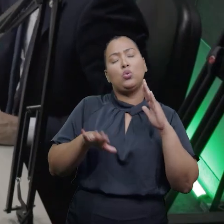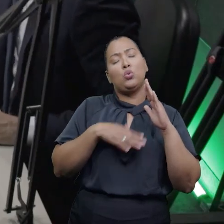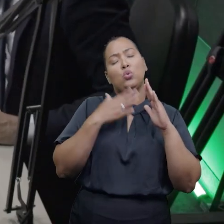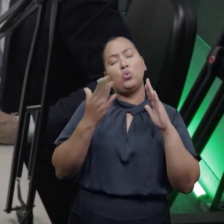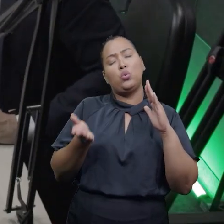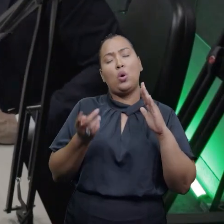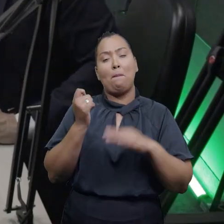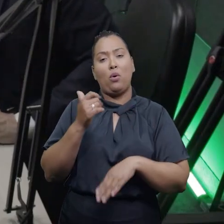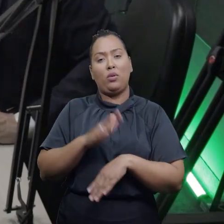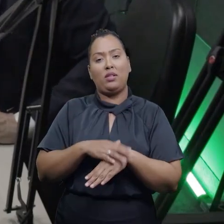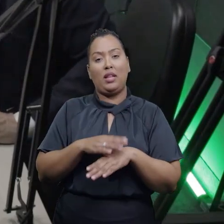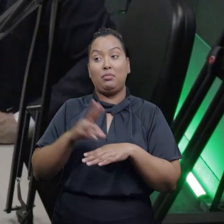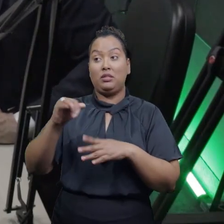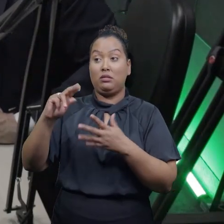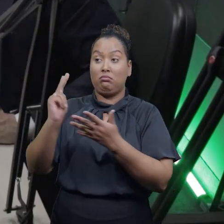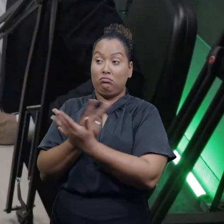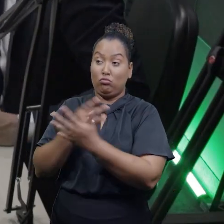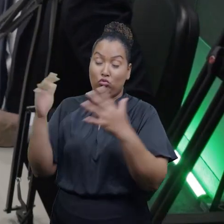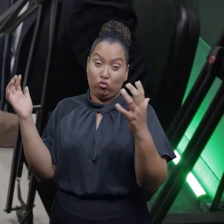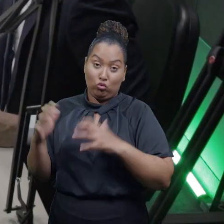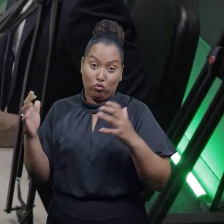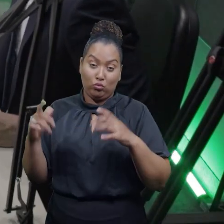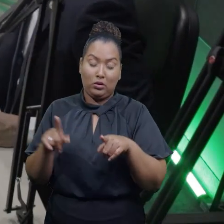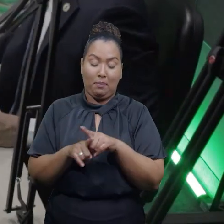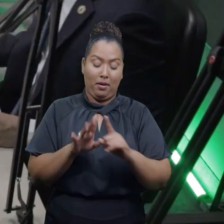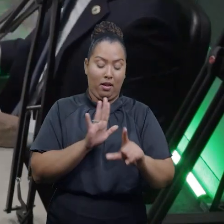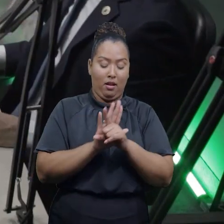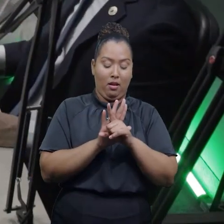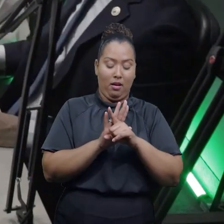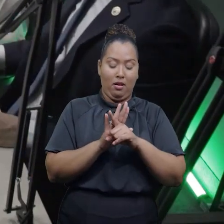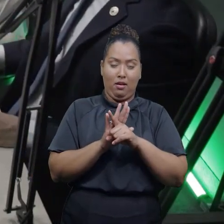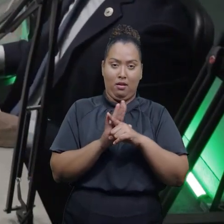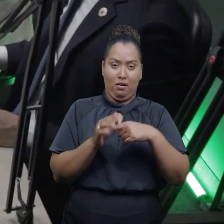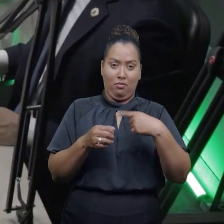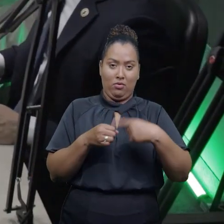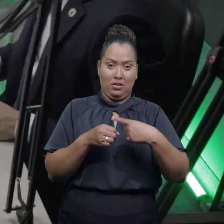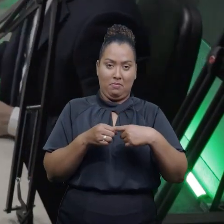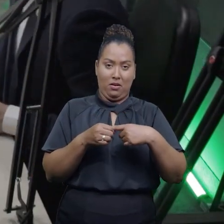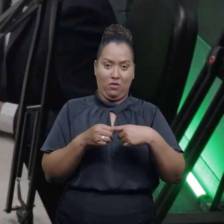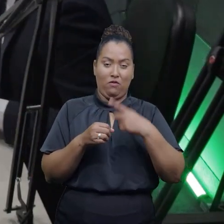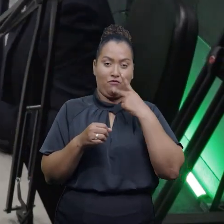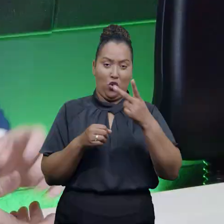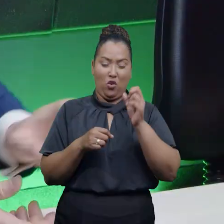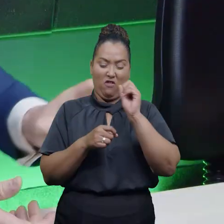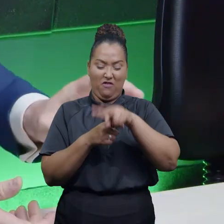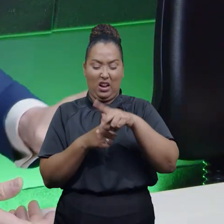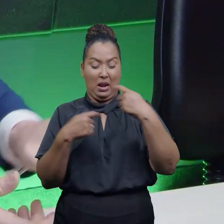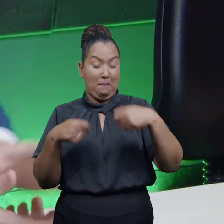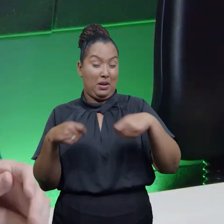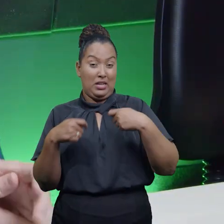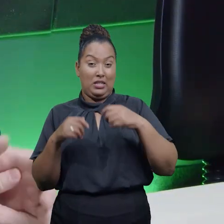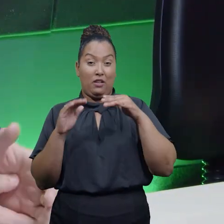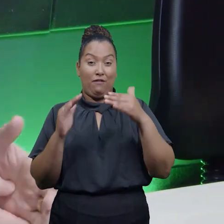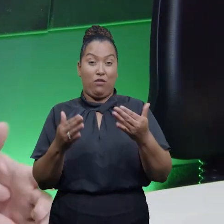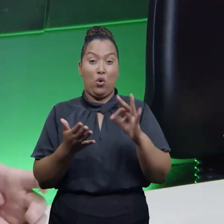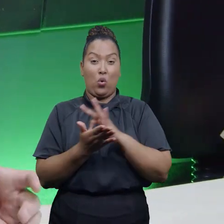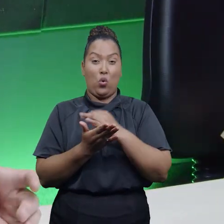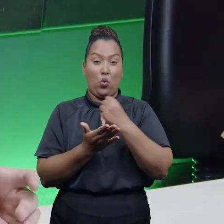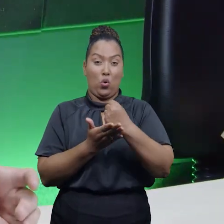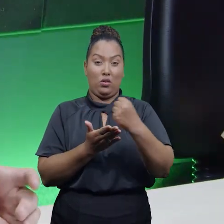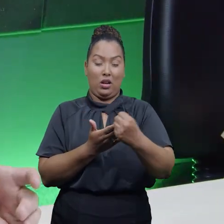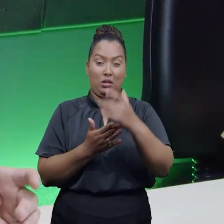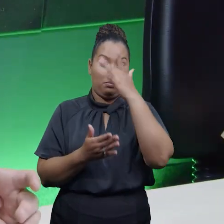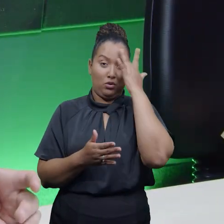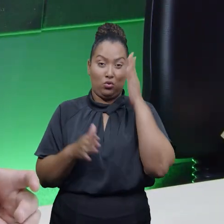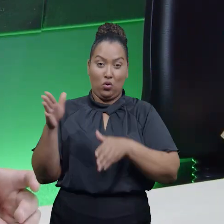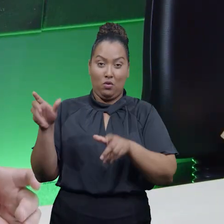em períodos chuvosos, a questão também do cumprimento da lei municipal aqui, que determina uma reserva de vagas nos